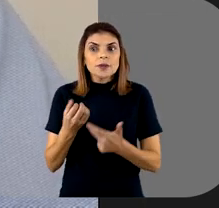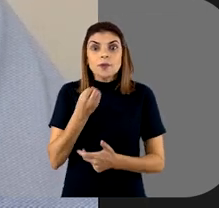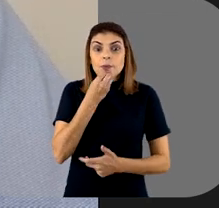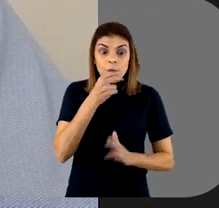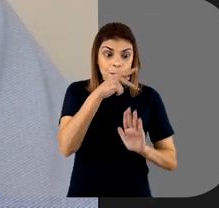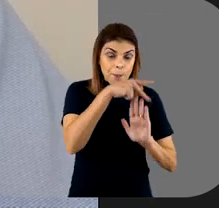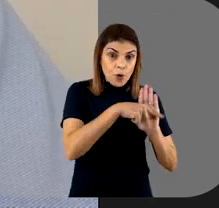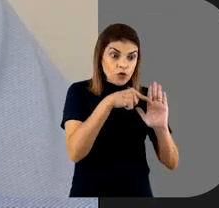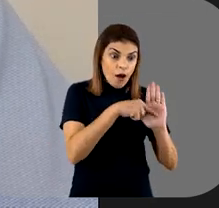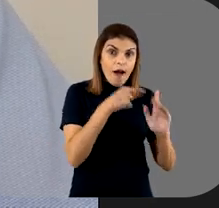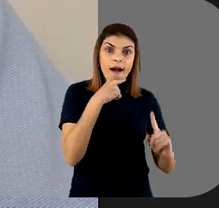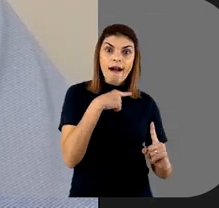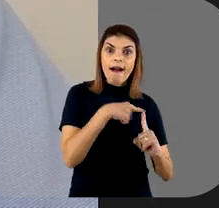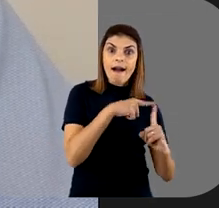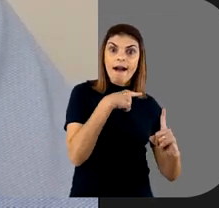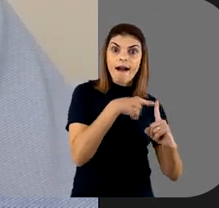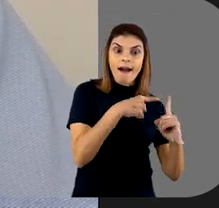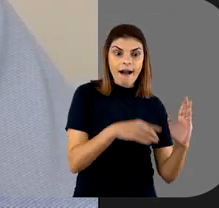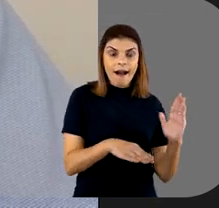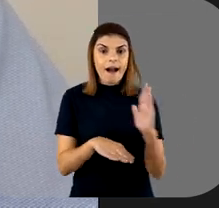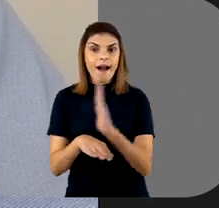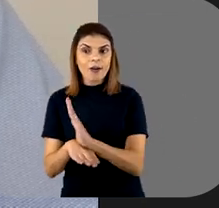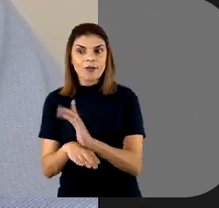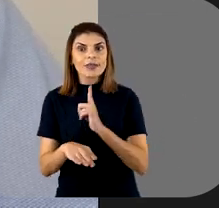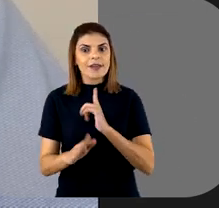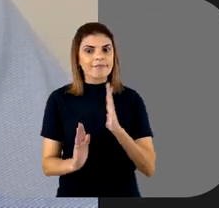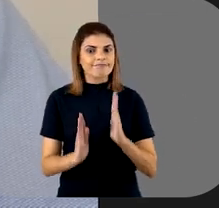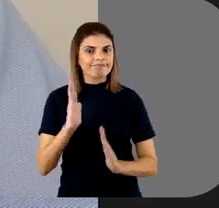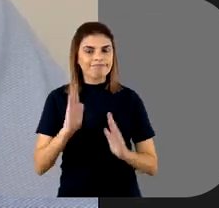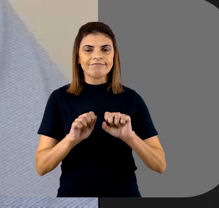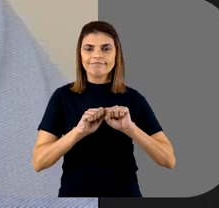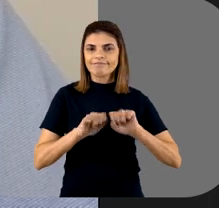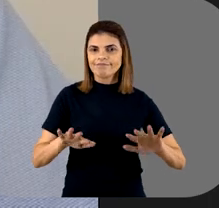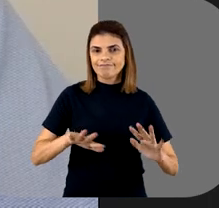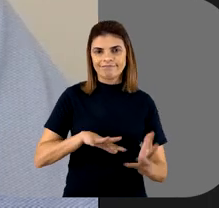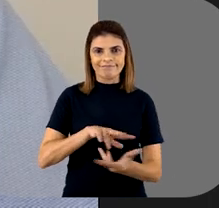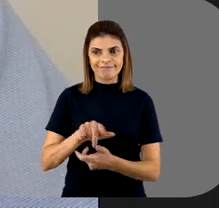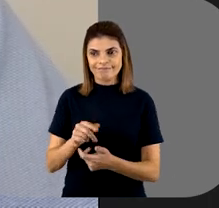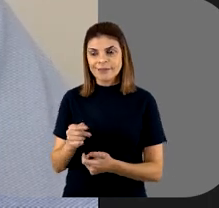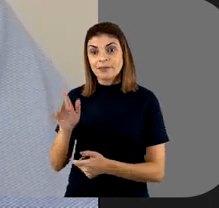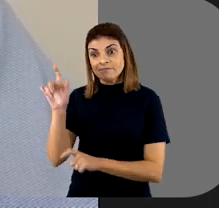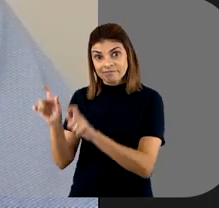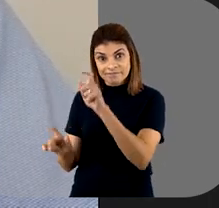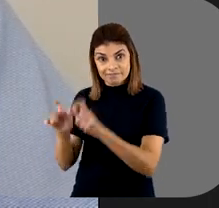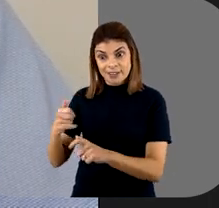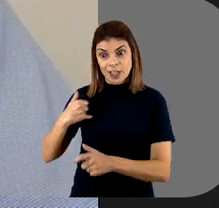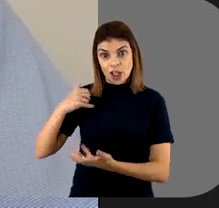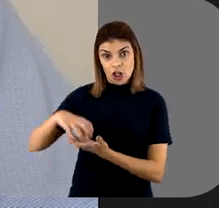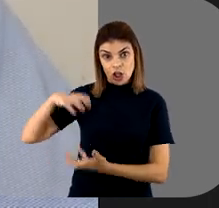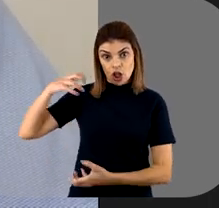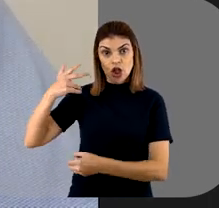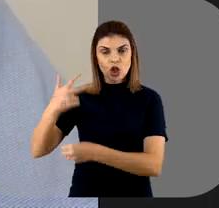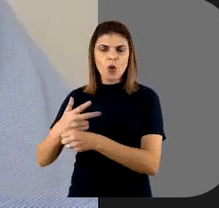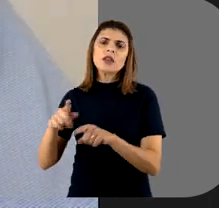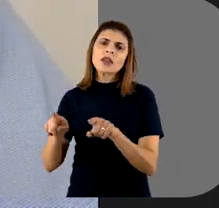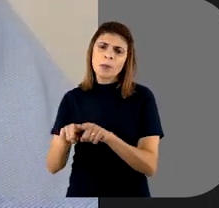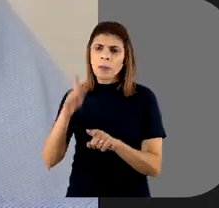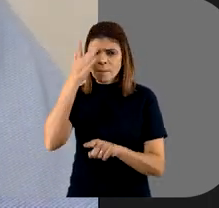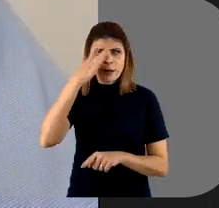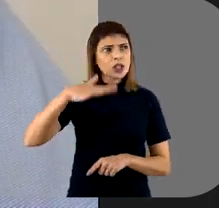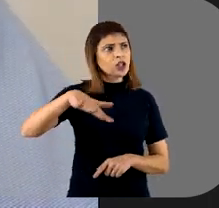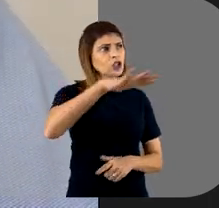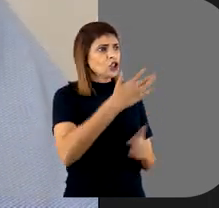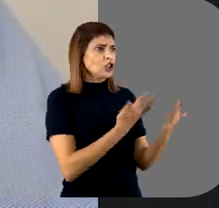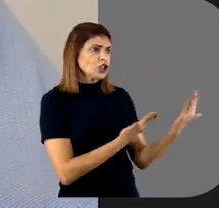os benefícios que um projeto desse, uma iniciativa dessa teve durante a pandemia na vida dos idosos e não só, na vida